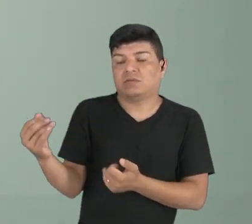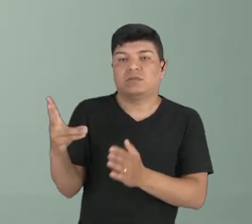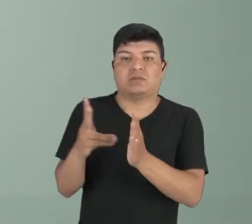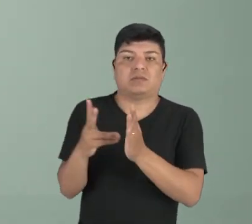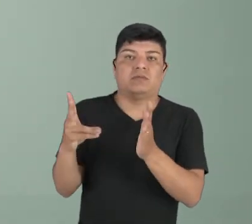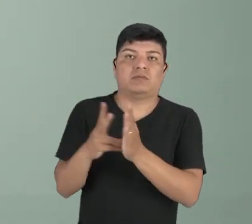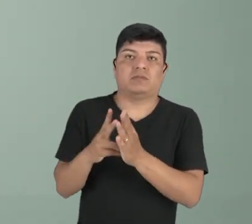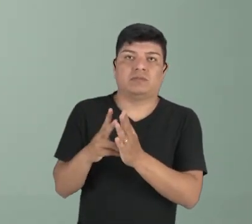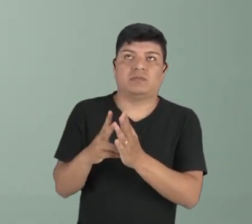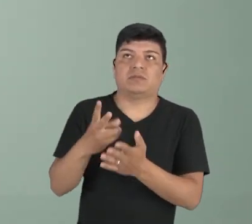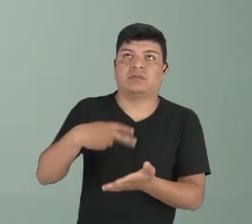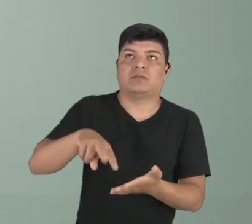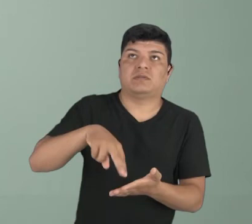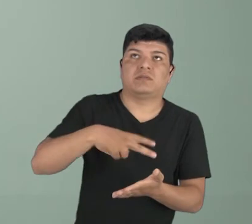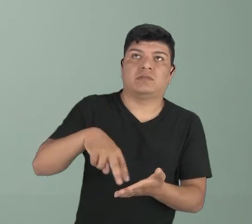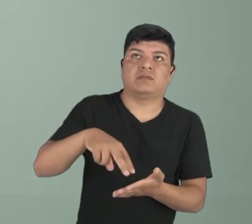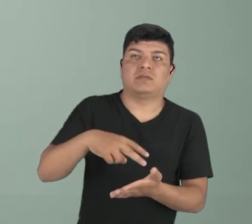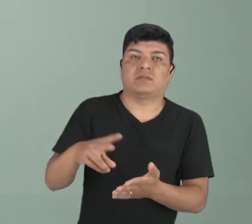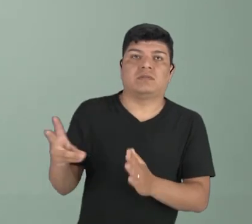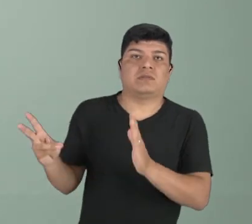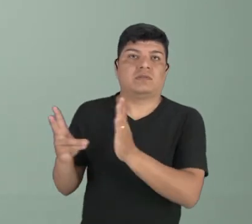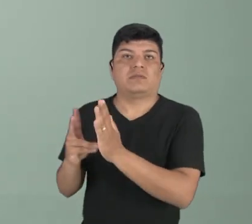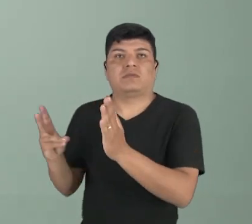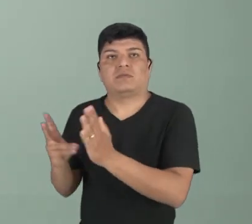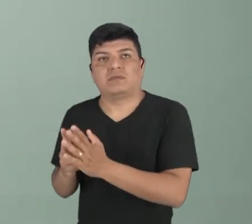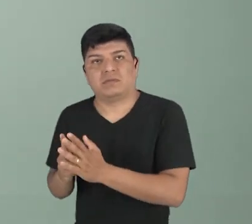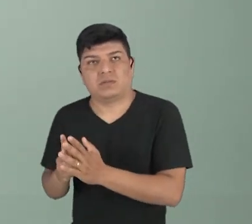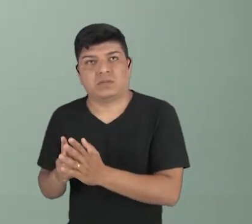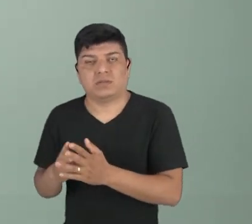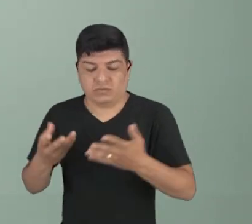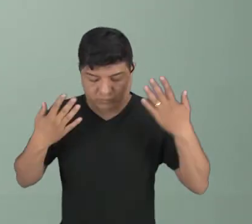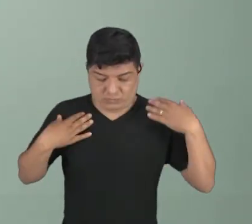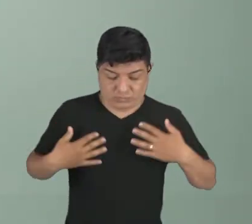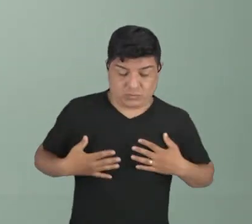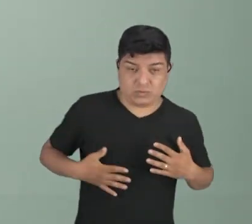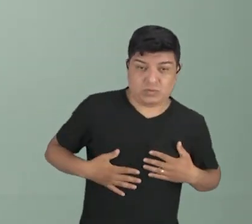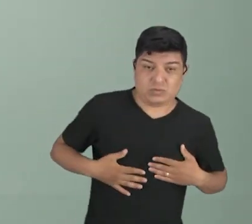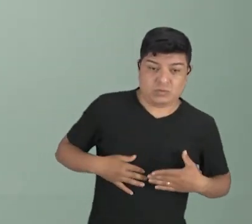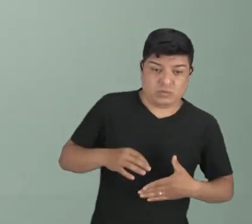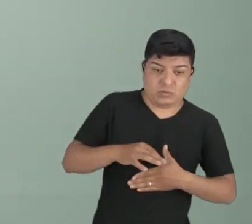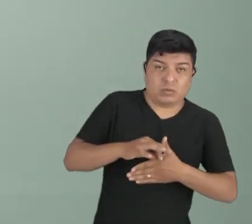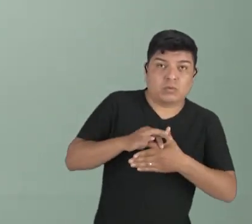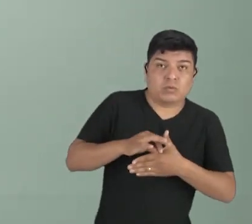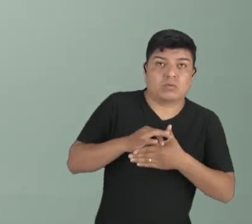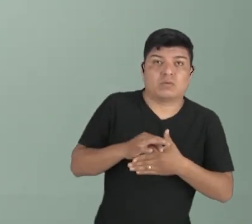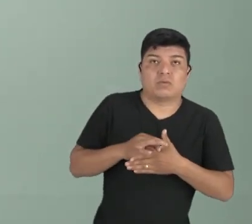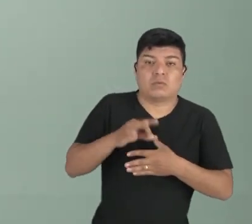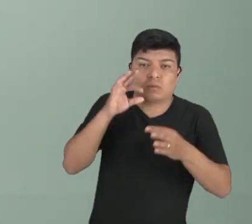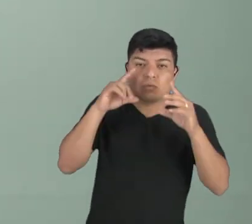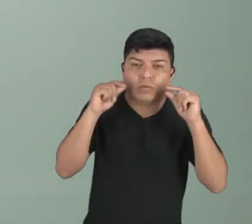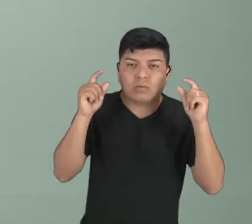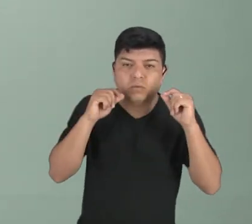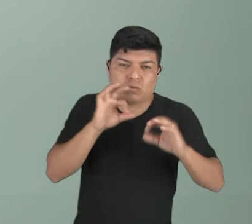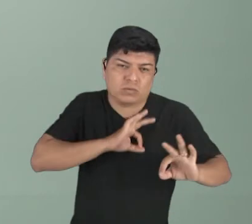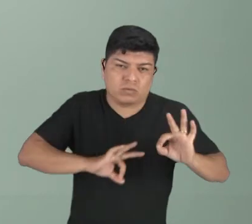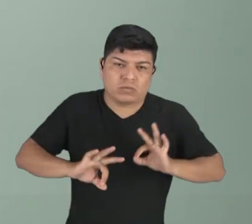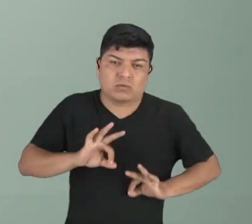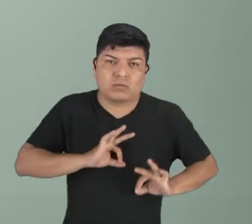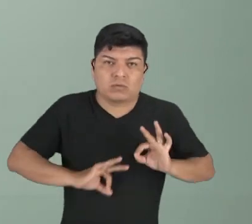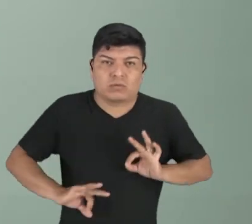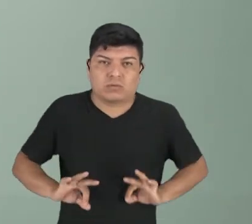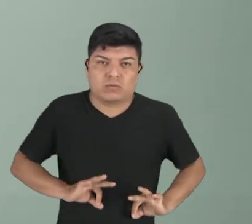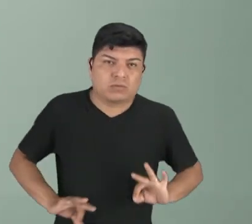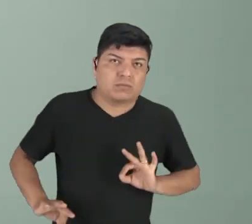Durante essa dança, a dança da onça, o índio ele vai se cobrir o corpo dele com couro, né, de onça e vão realizar essa